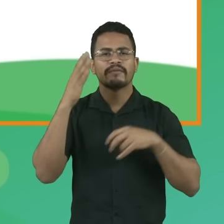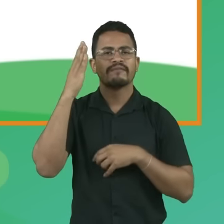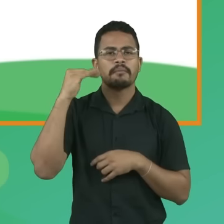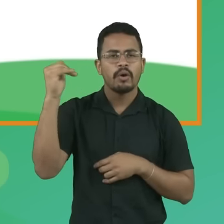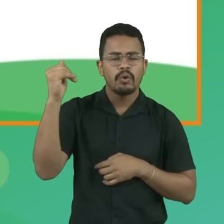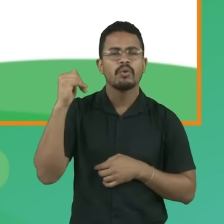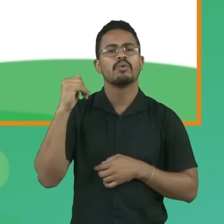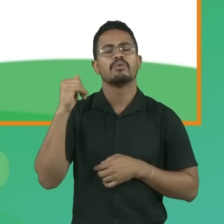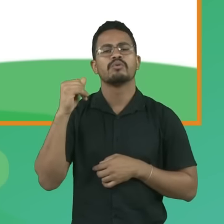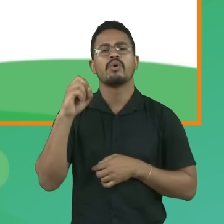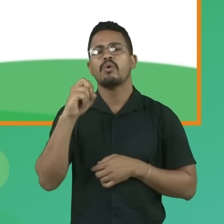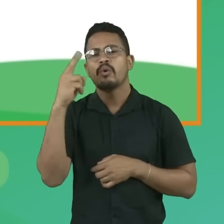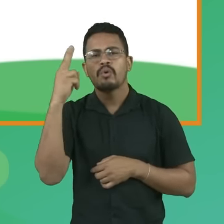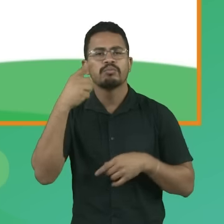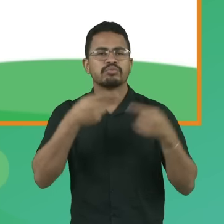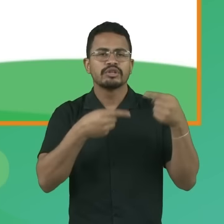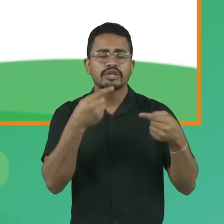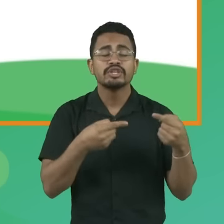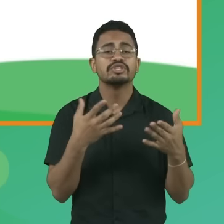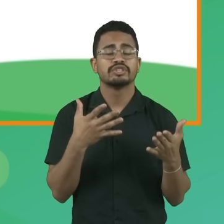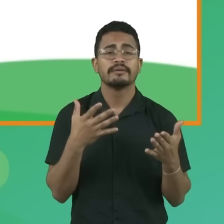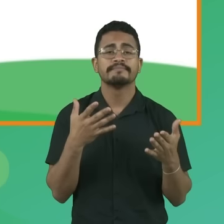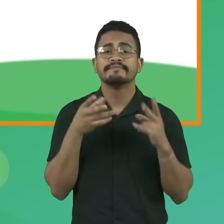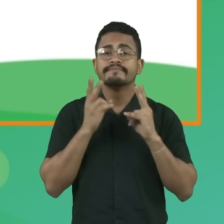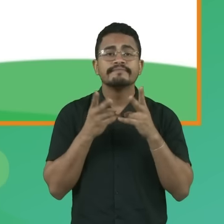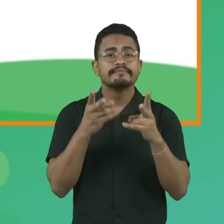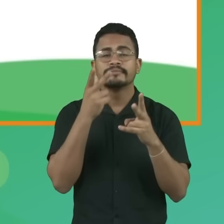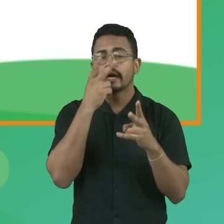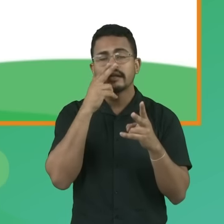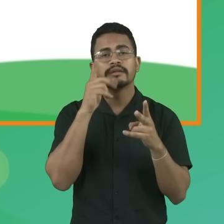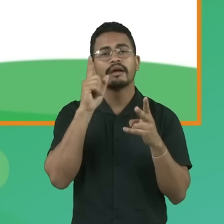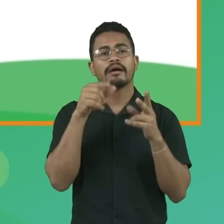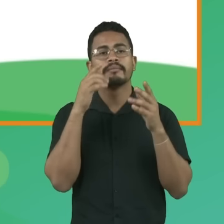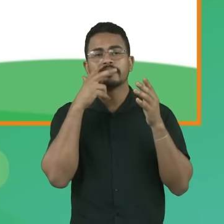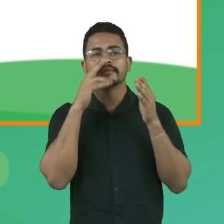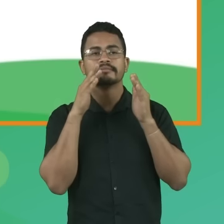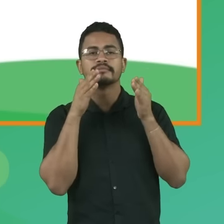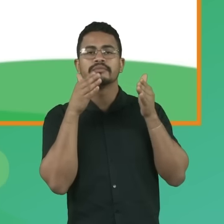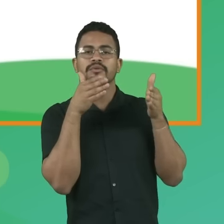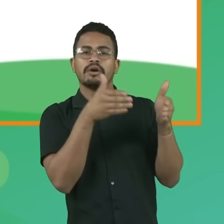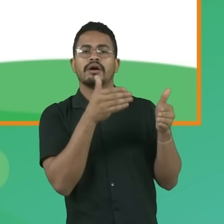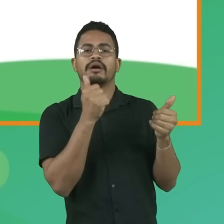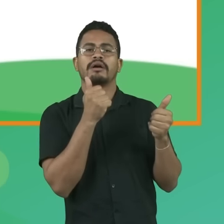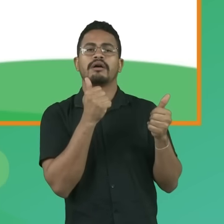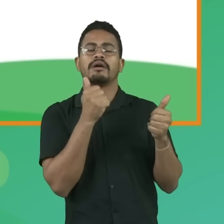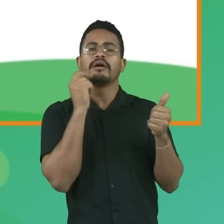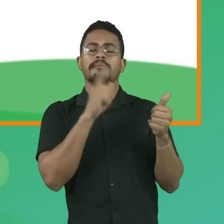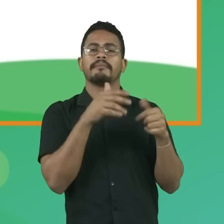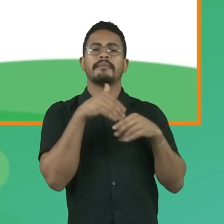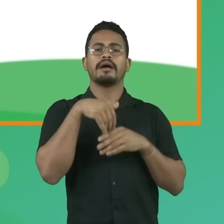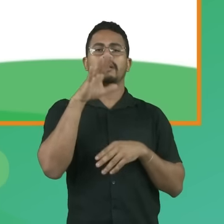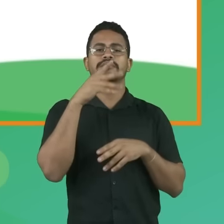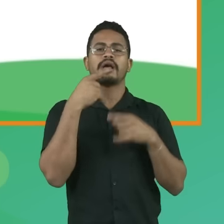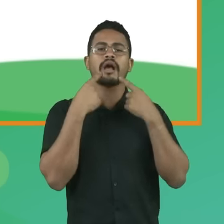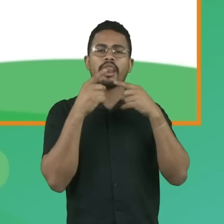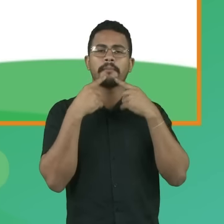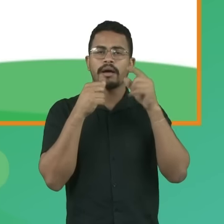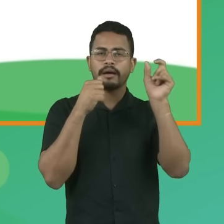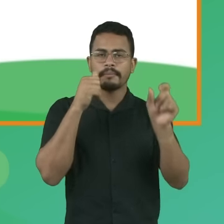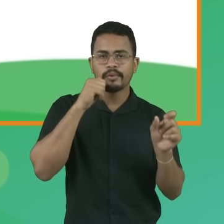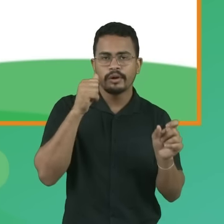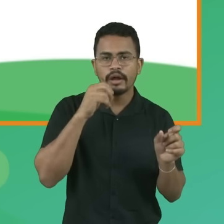políticas, né? Ele sempre vai voltado para um lado a criticar, a